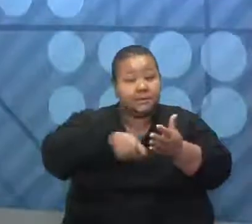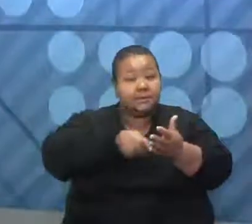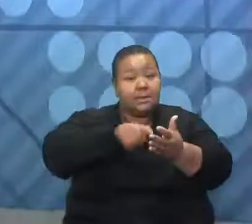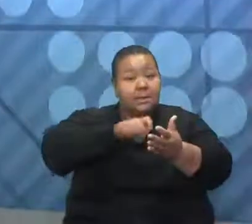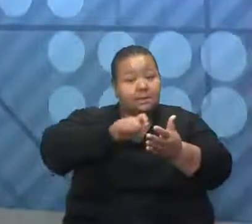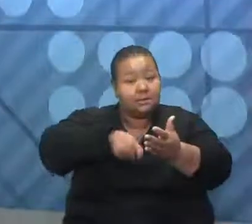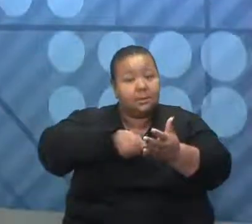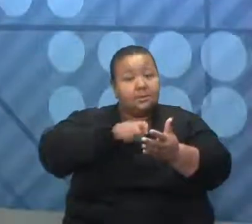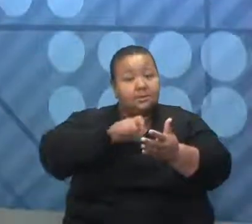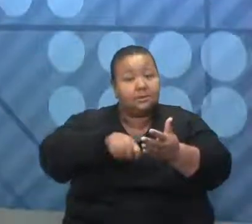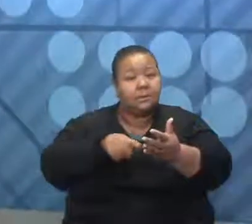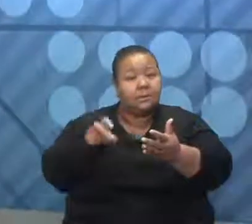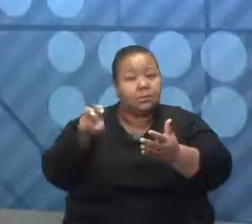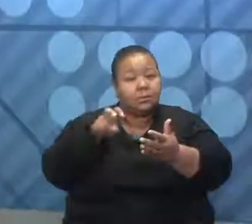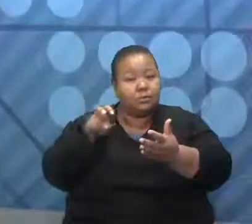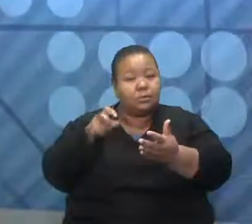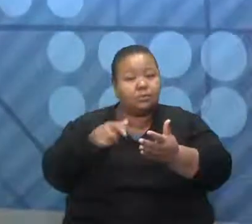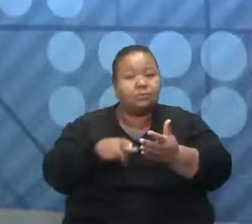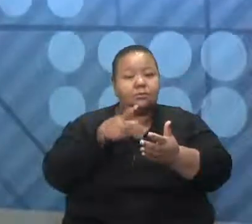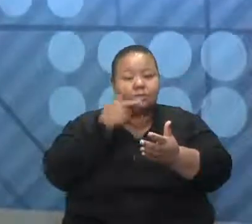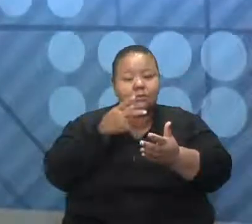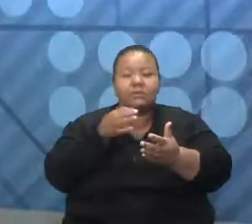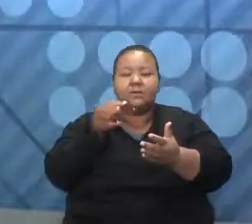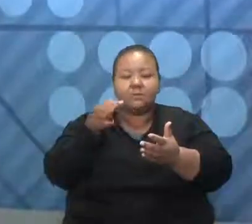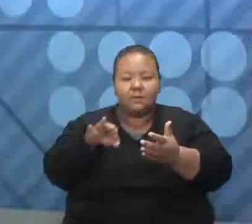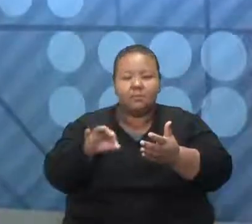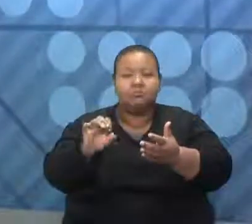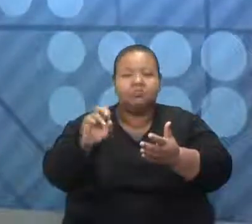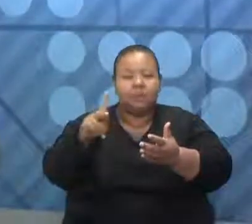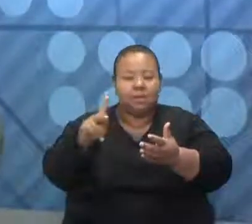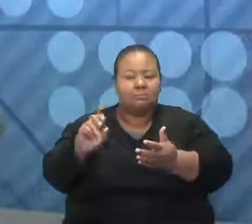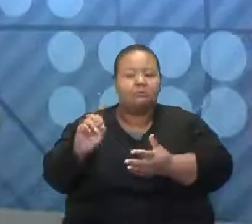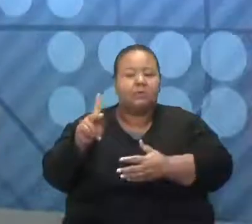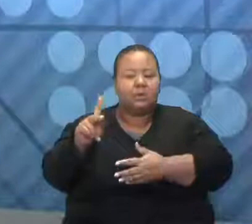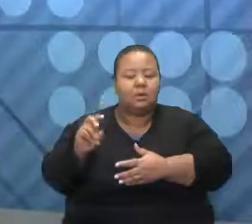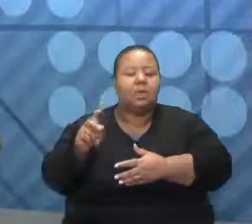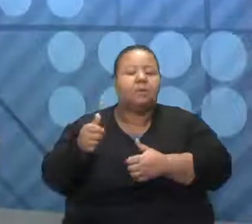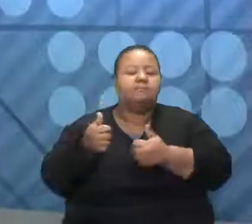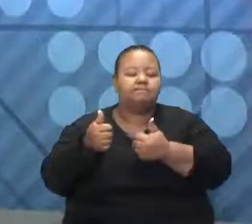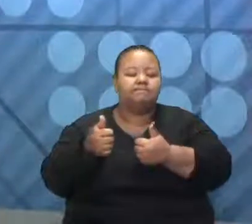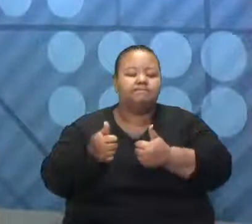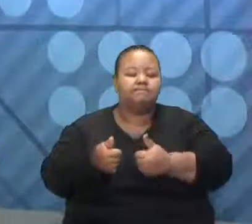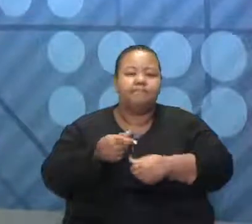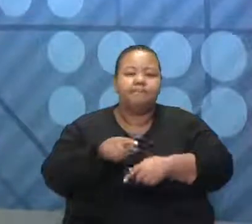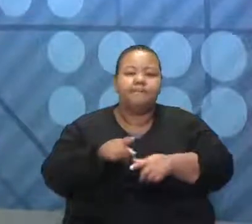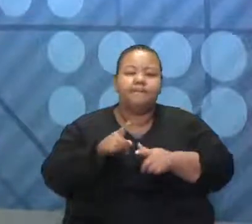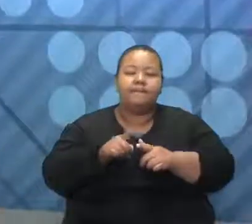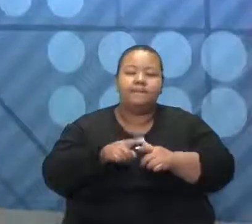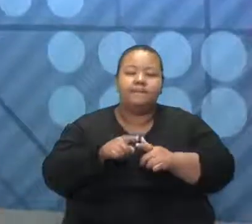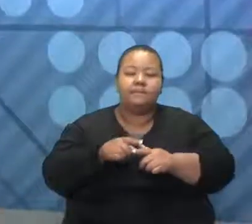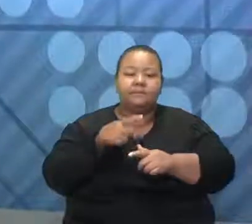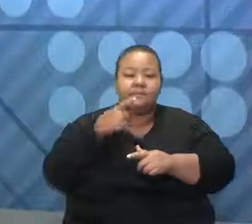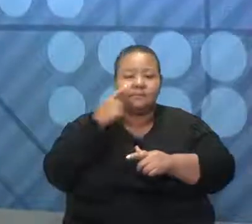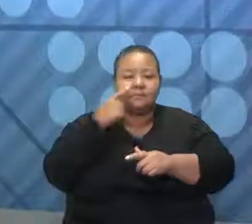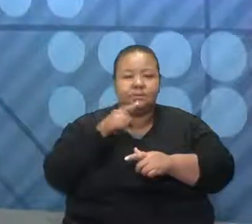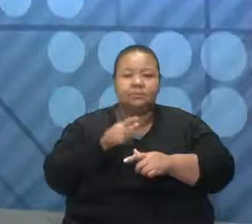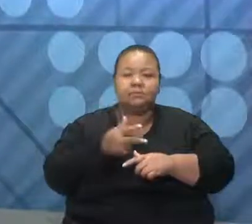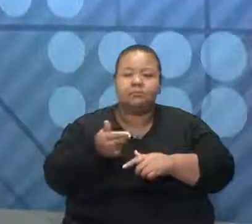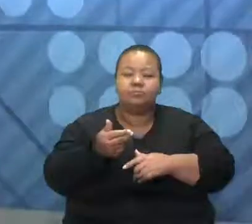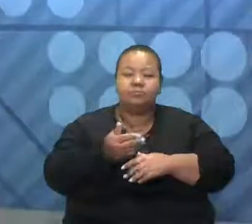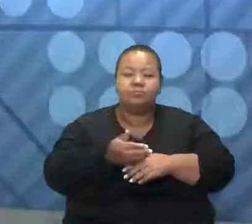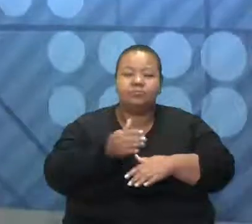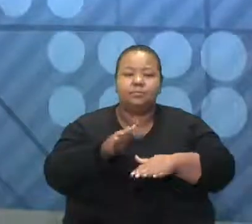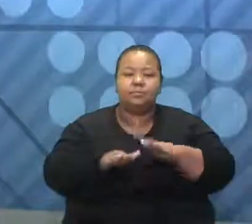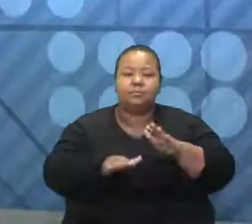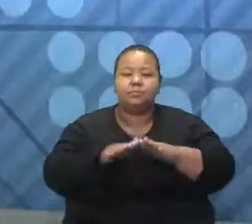que assinar, eles têm que falar, olha, está ok, está correto, e tem que analisar. Mas também tem que considerar um ponto.